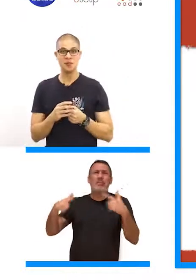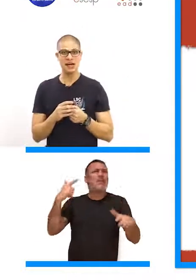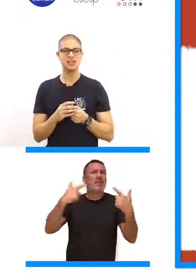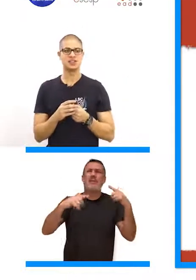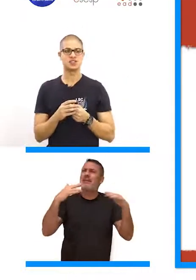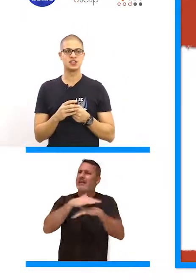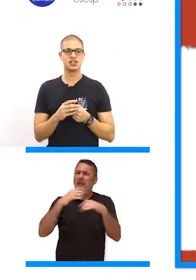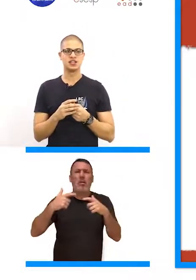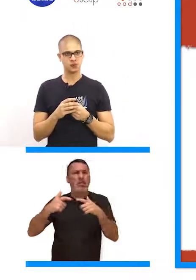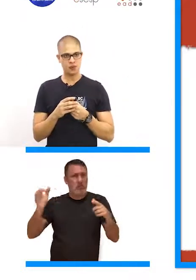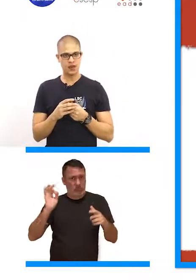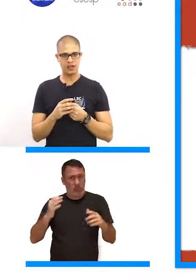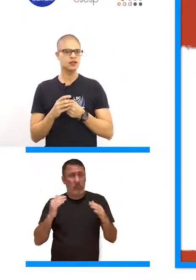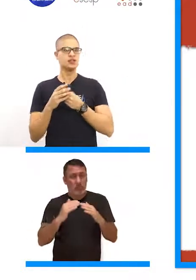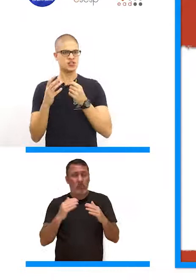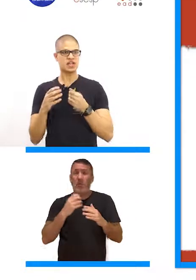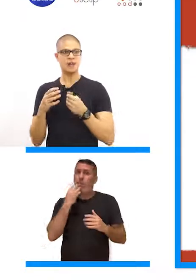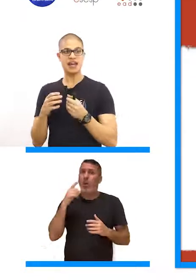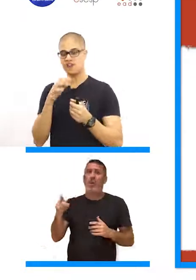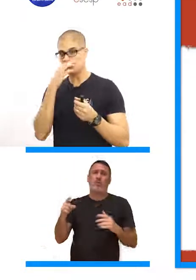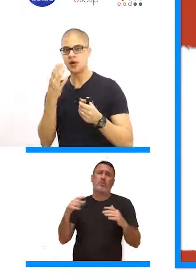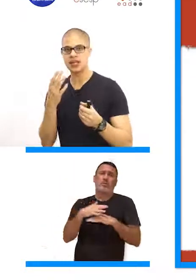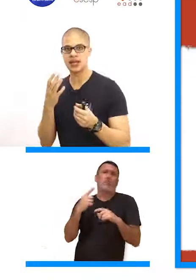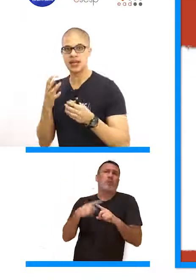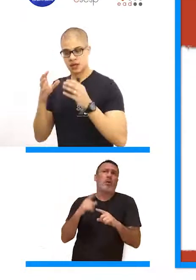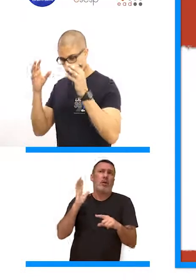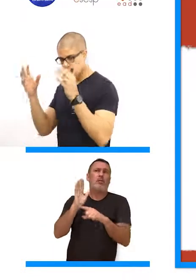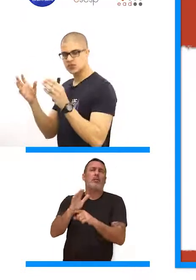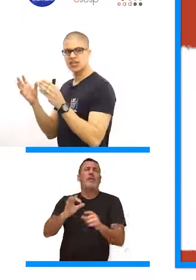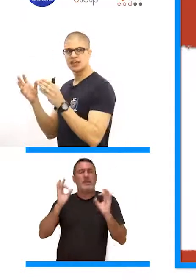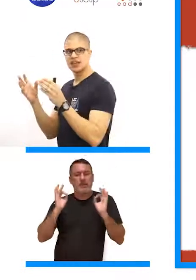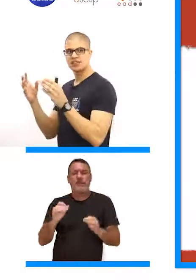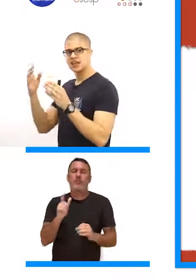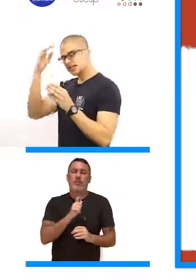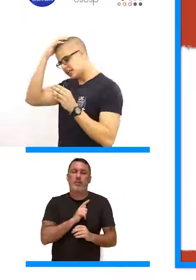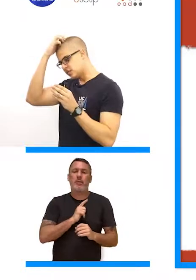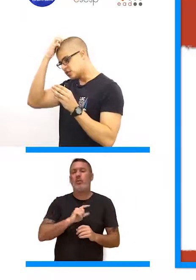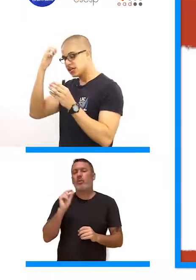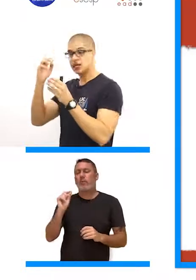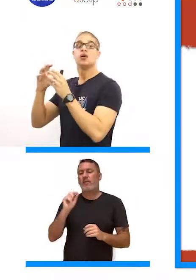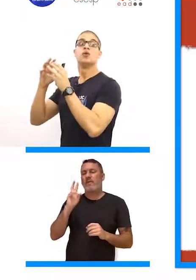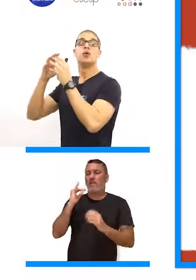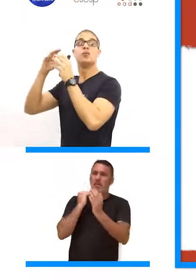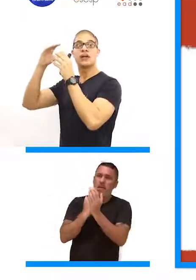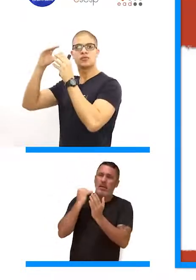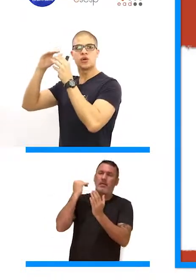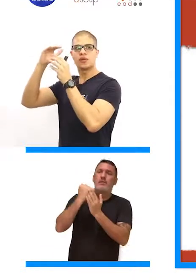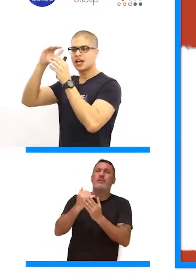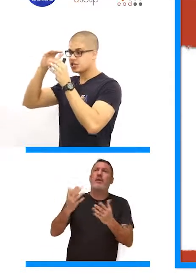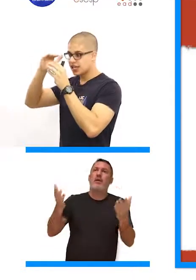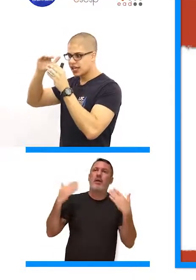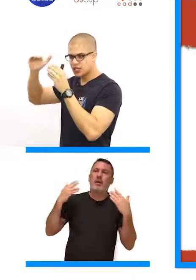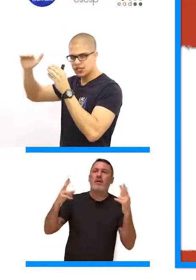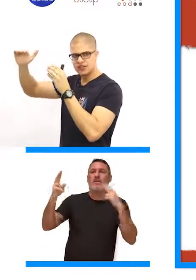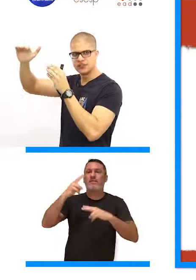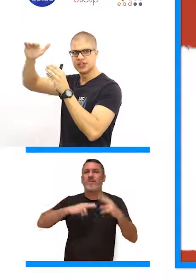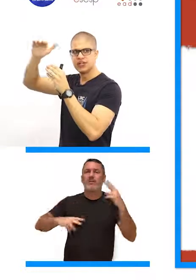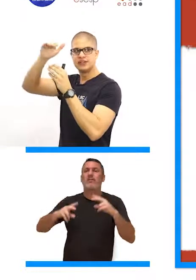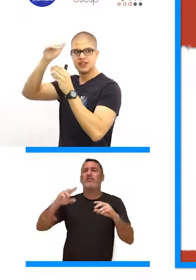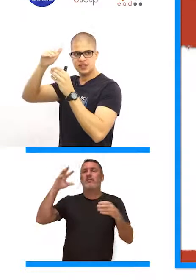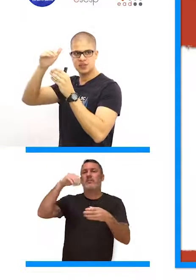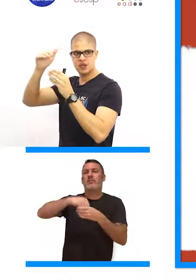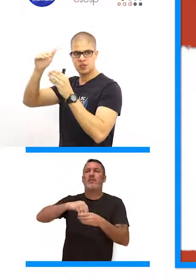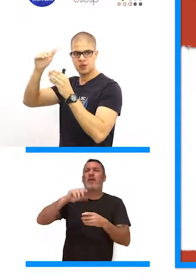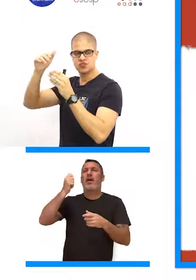áreas urbanas. Tudo bem? Seria benéfico. Por quê? Com certeza, teríamos aí um aumento da umidade